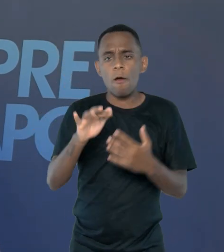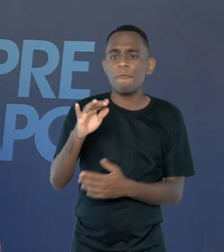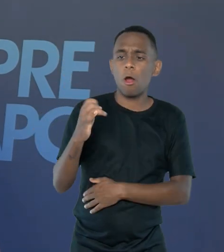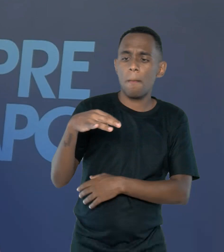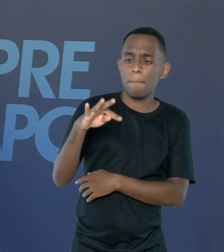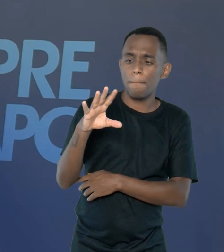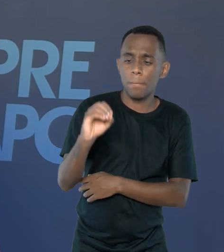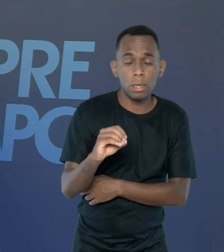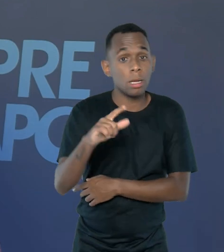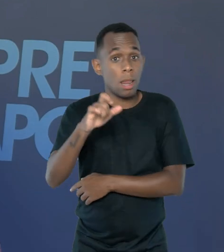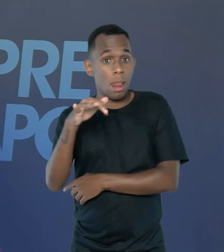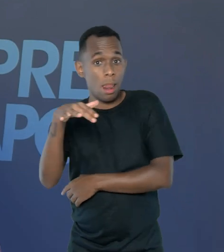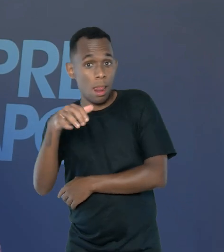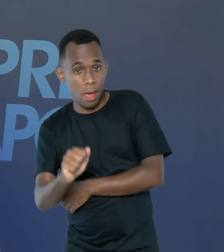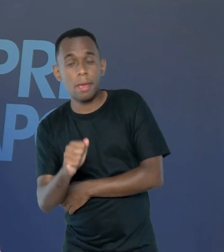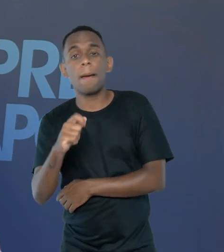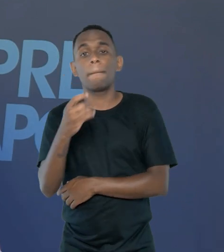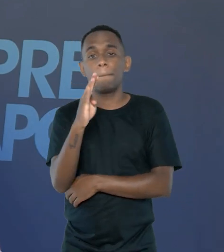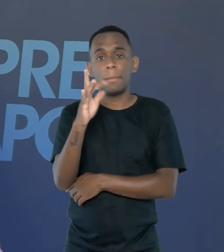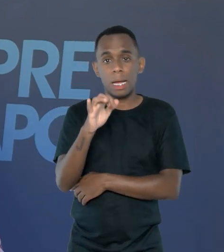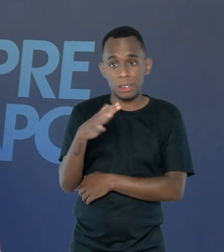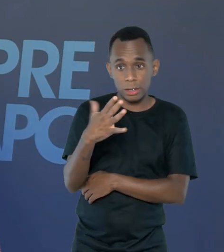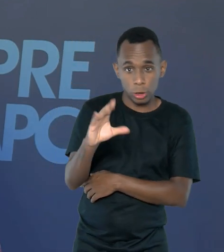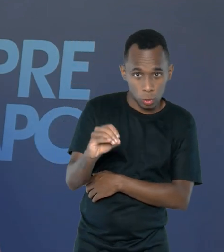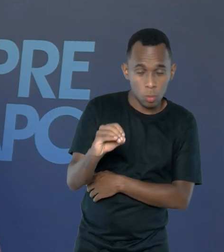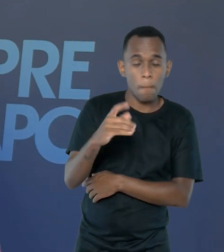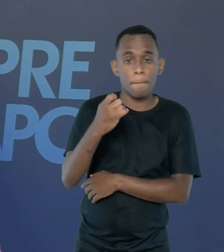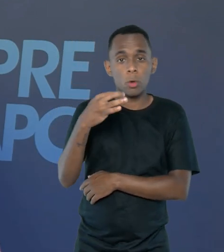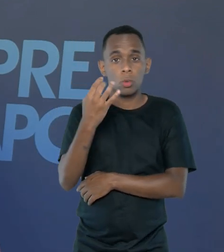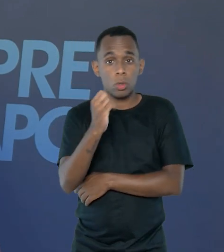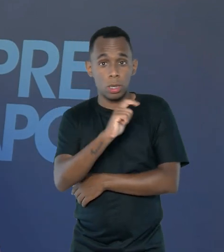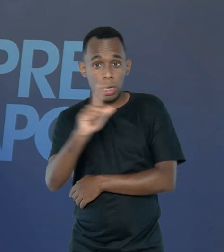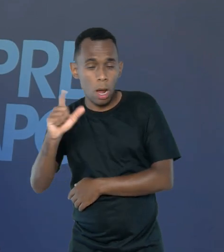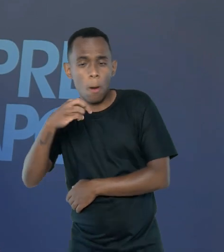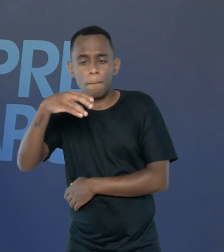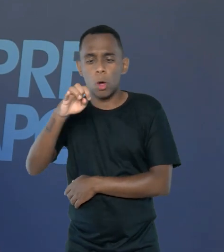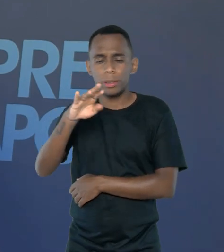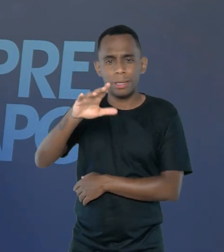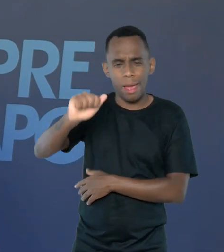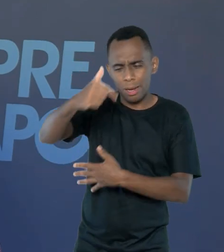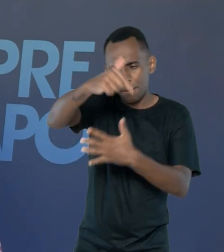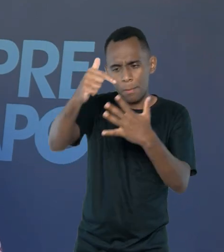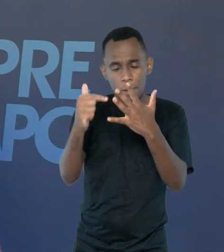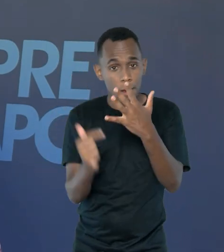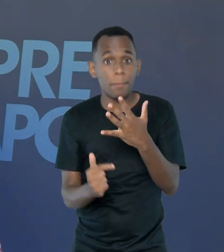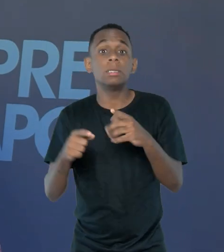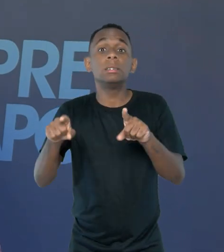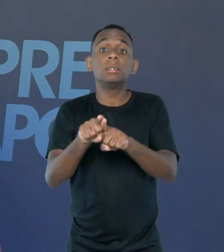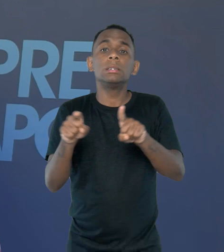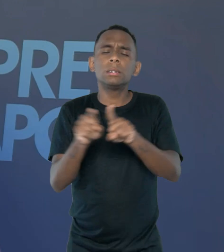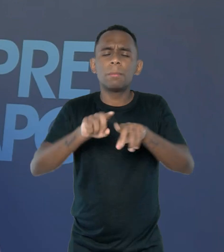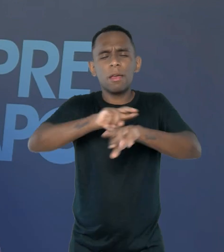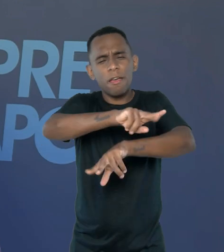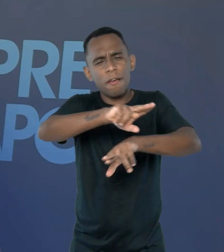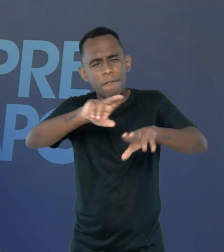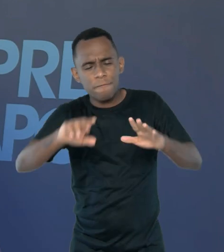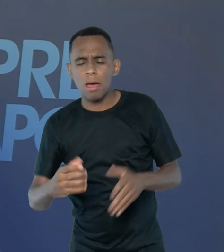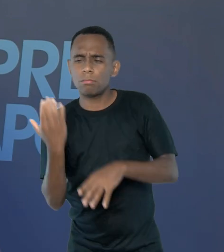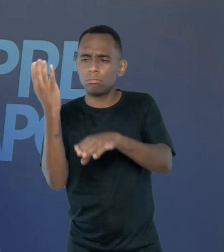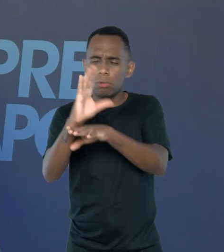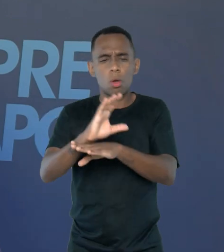Lê, Leia, Brasil-Portugal, Santilana, Moderna e SM. Publicou vários